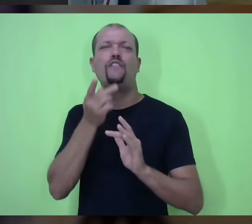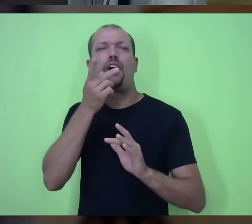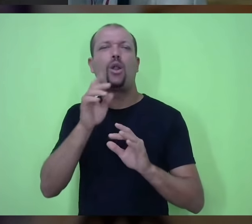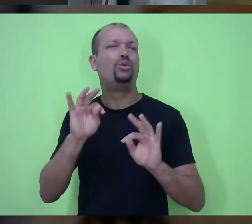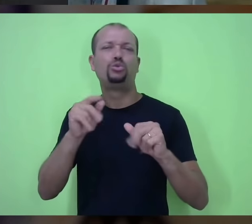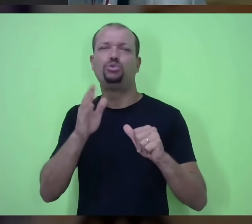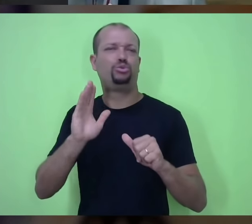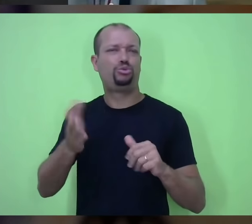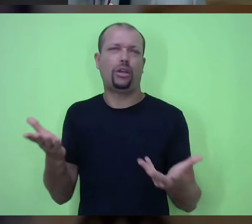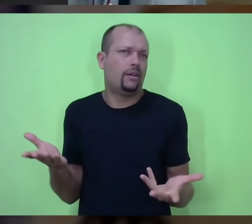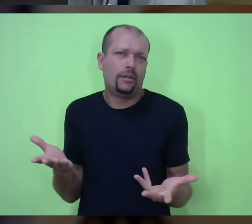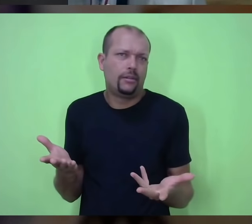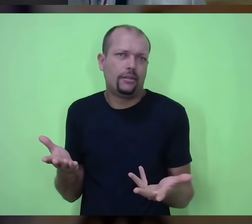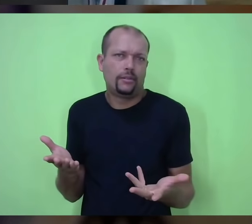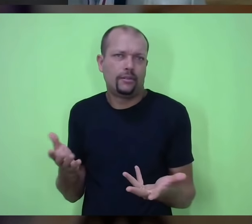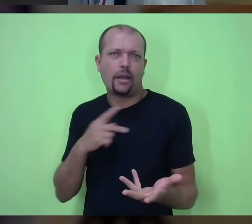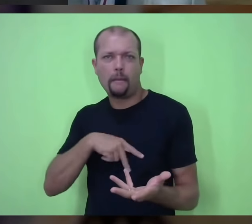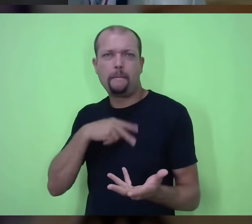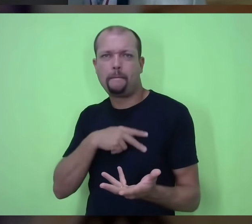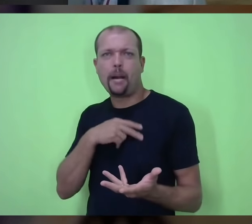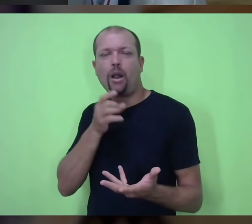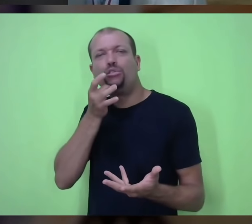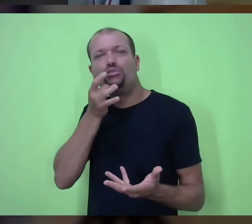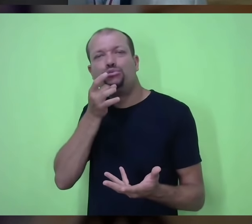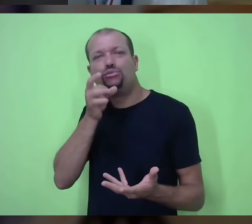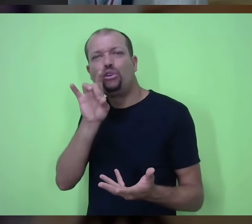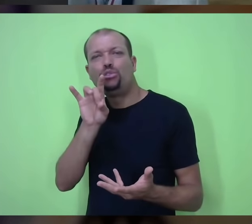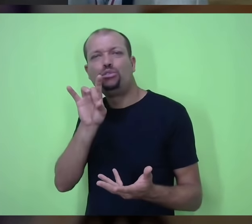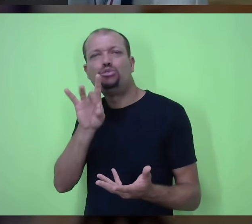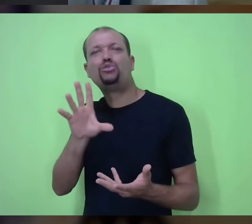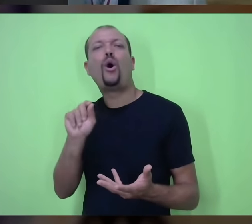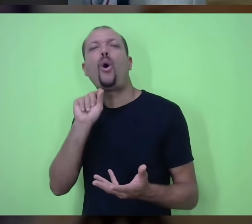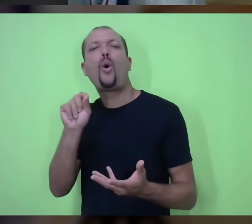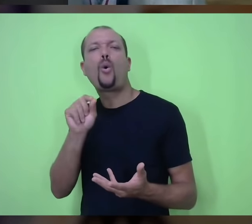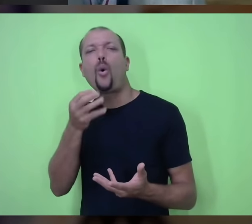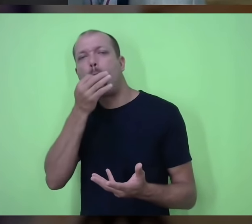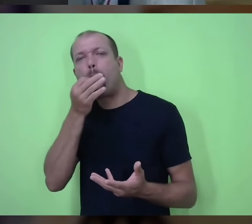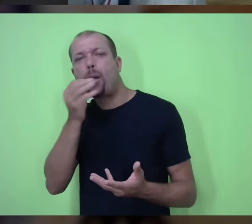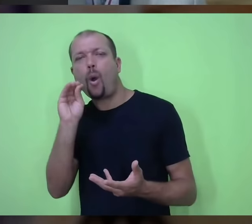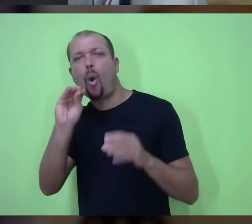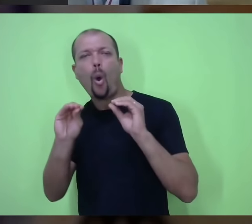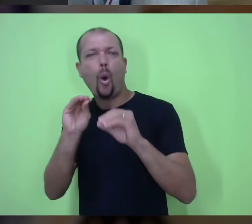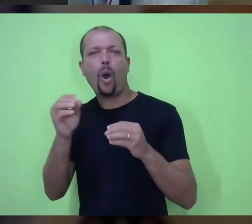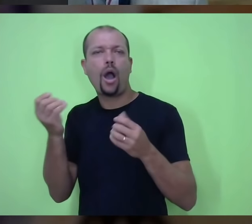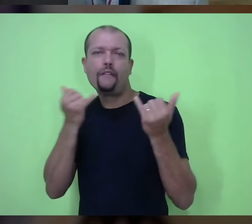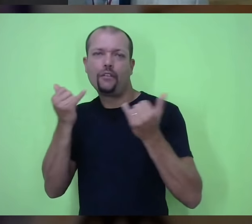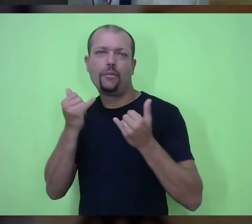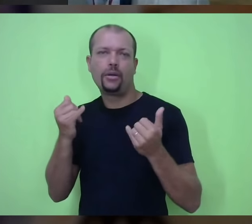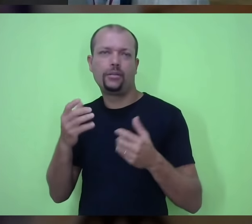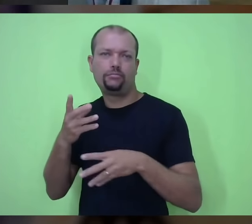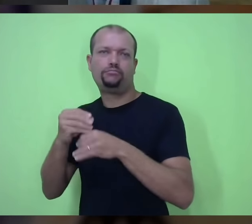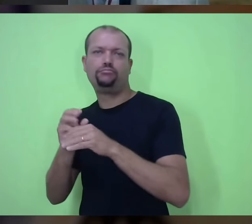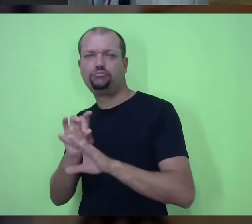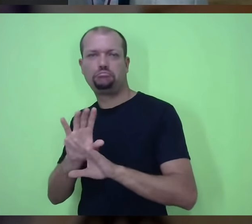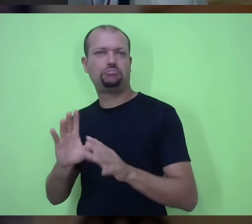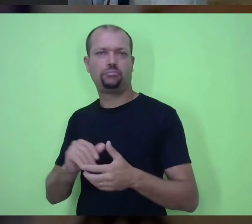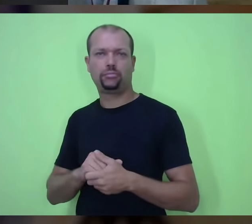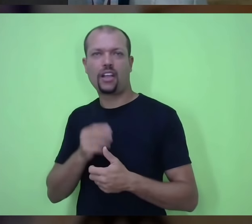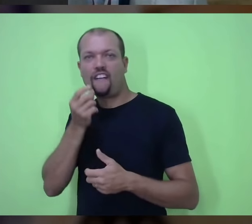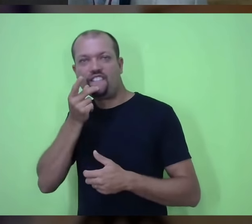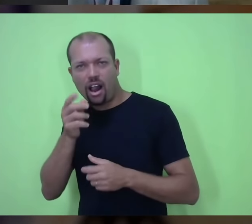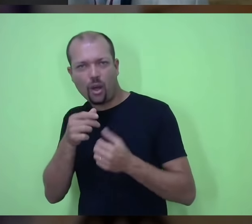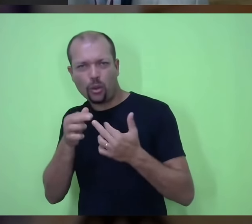tudo aquilo que ele estava resgatando. Ele comenta em cima desses artefatos. Antes de entrar propriamente